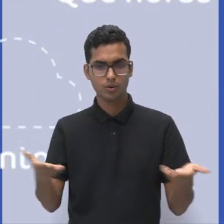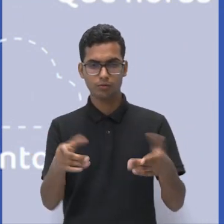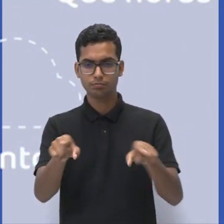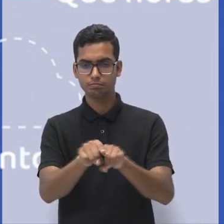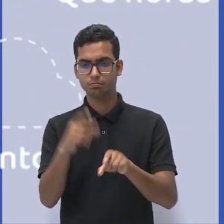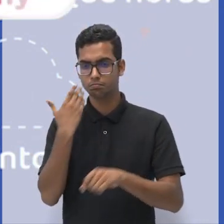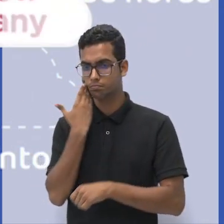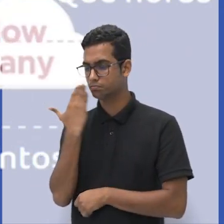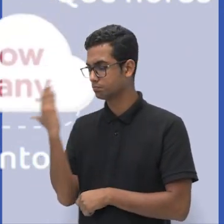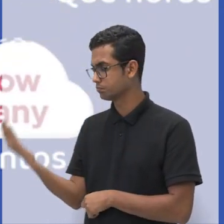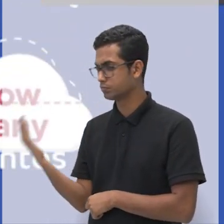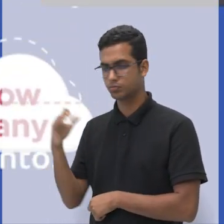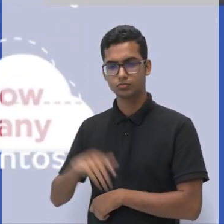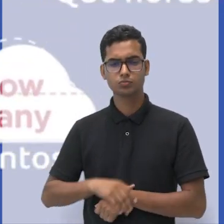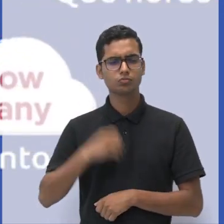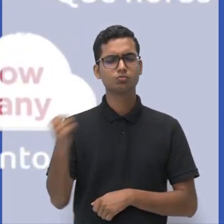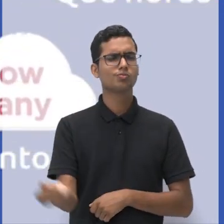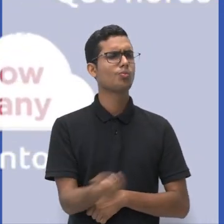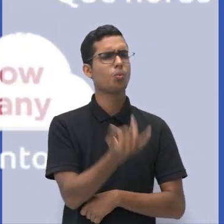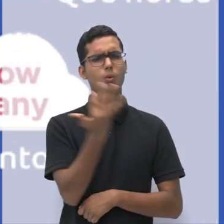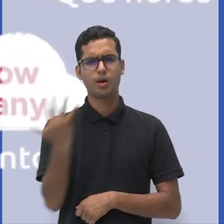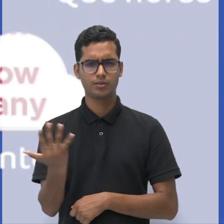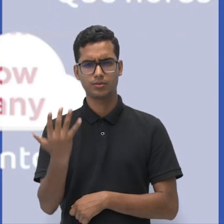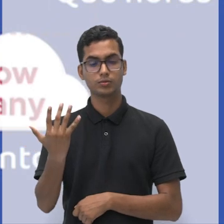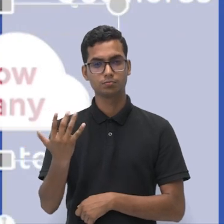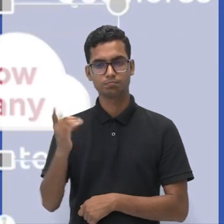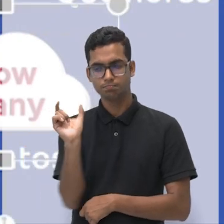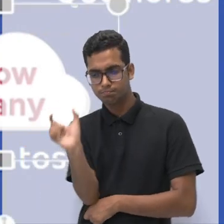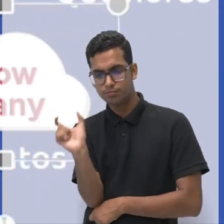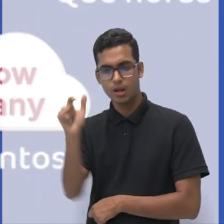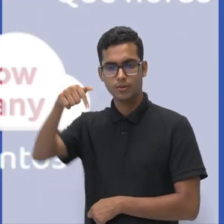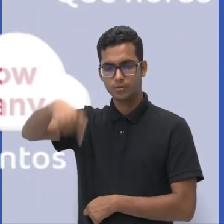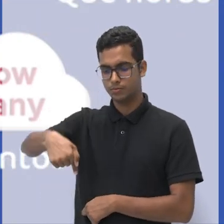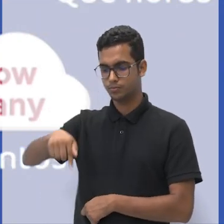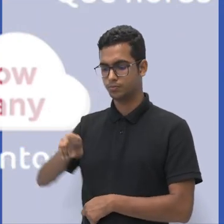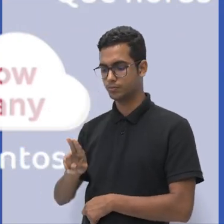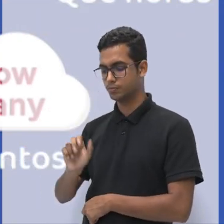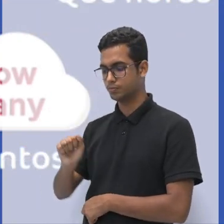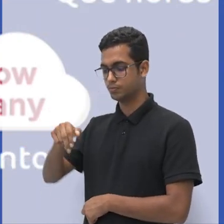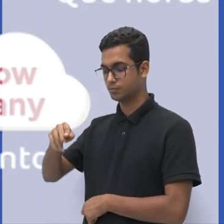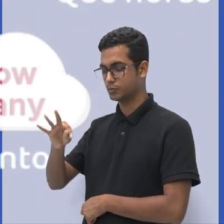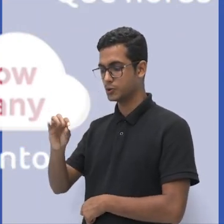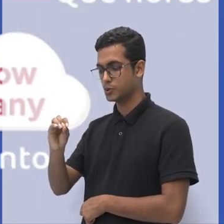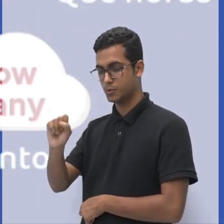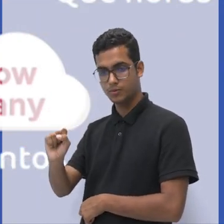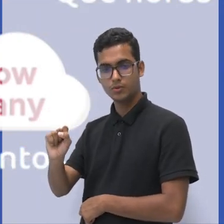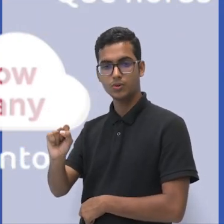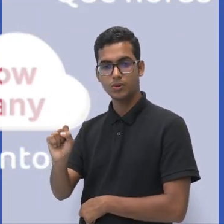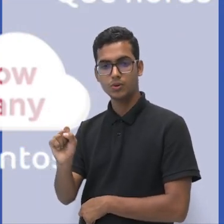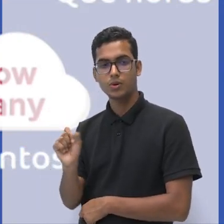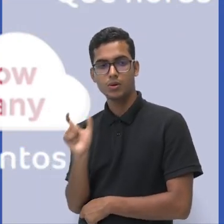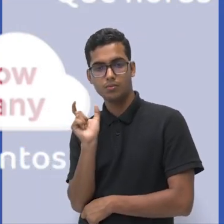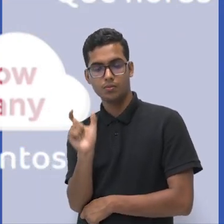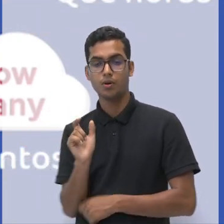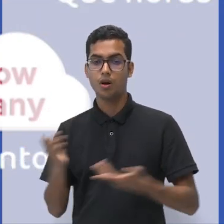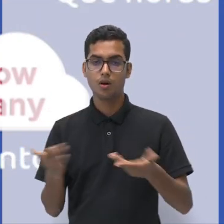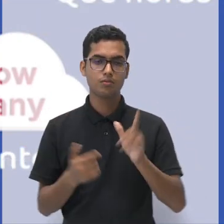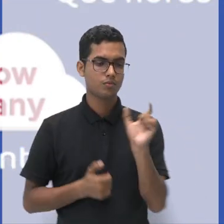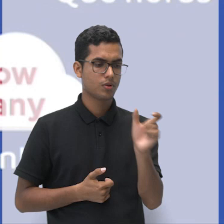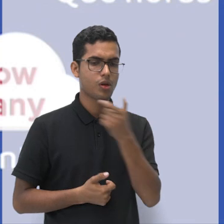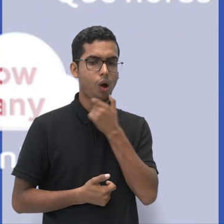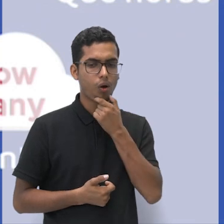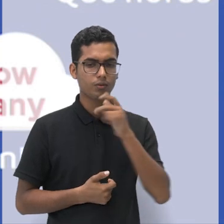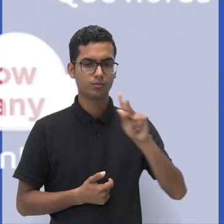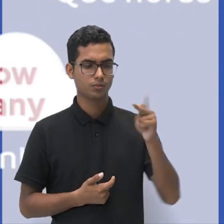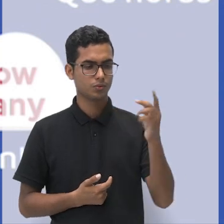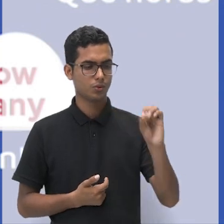tenho quantos, how many, tá? Esses pronomes que vocês acabaram de ver, eles são bem